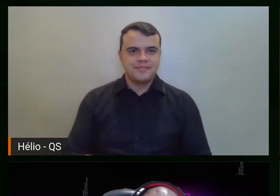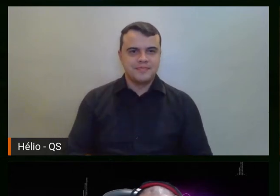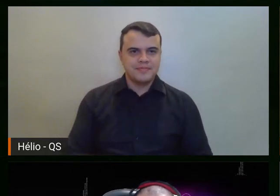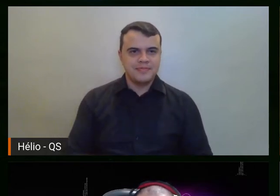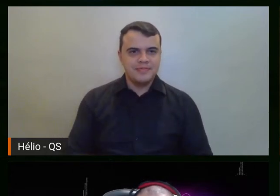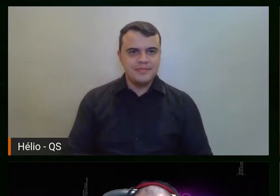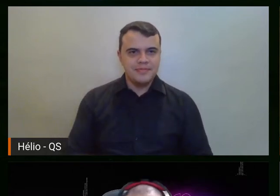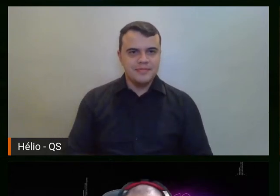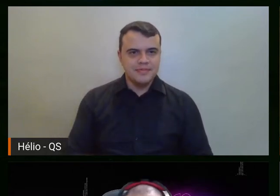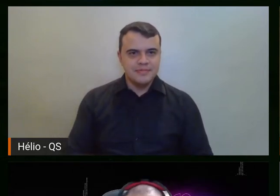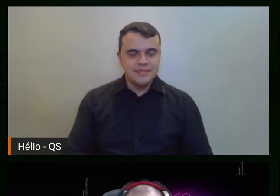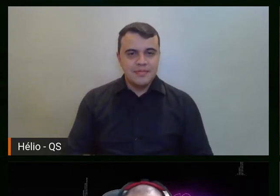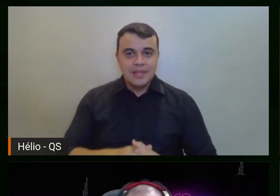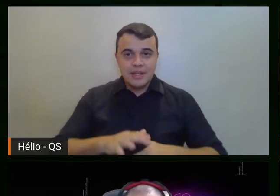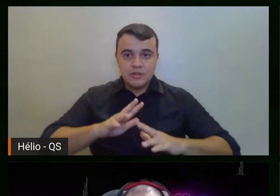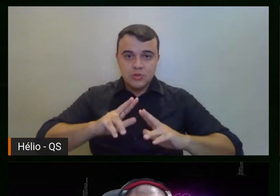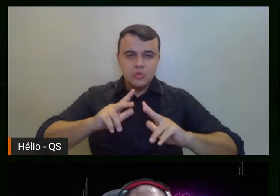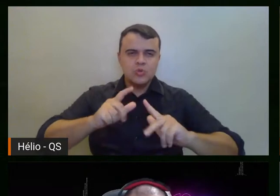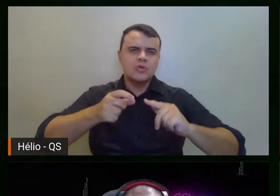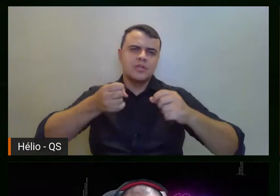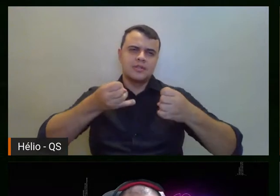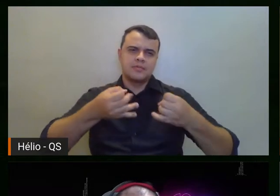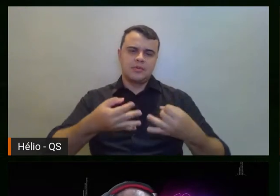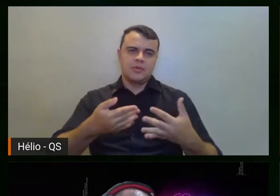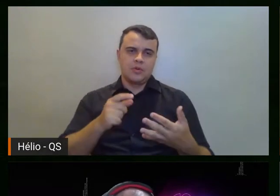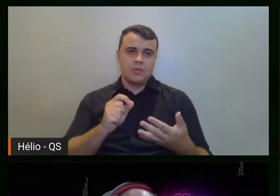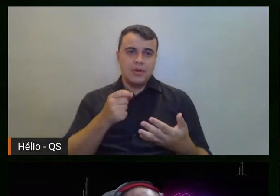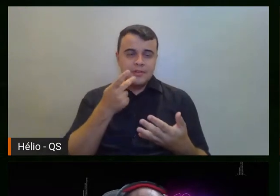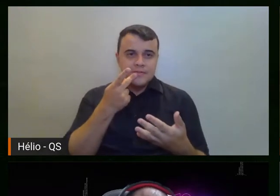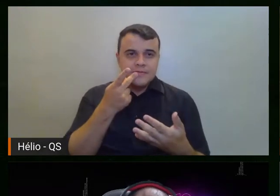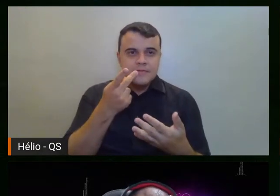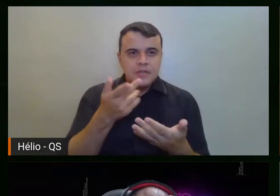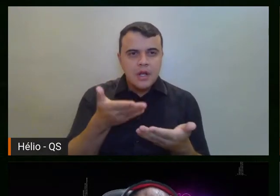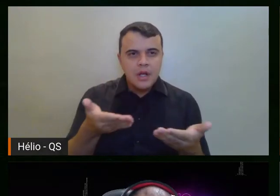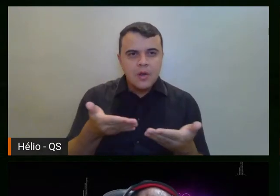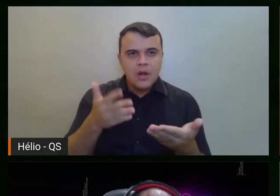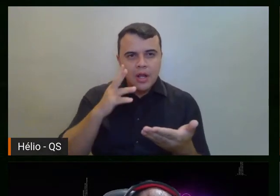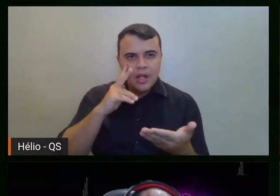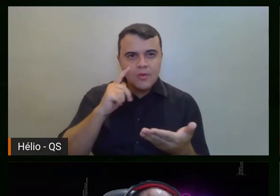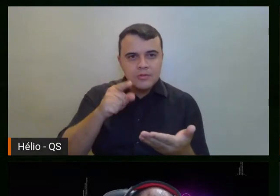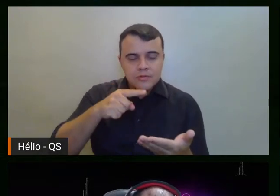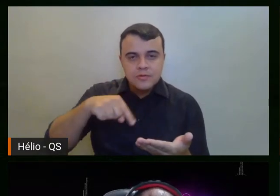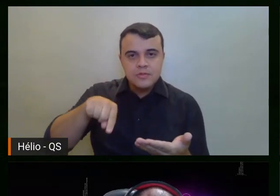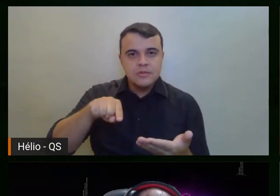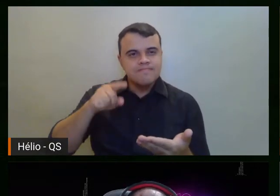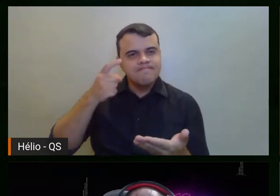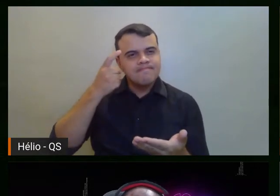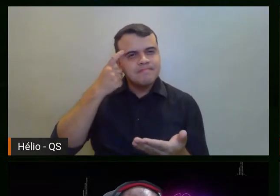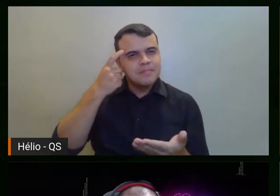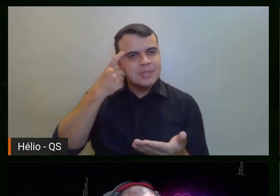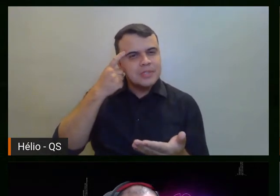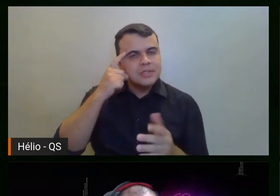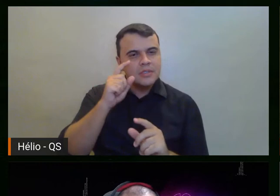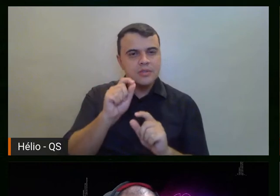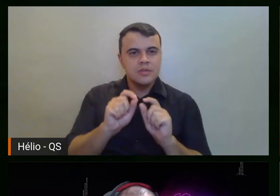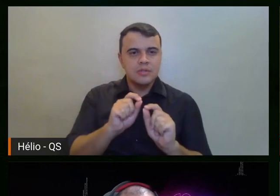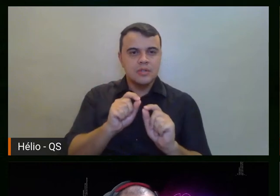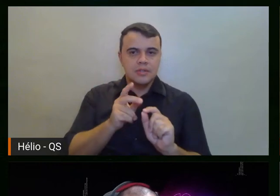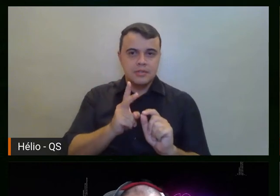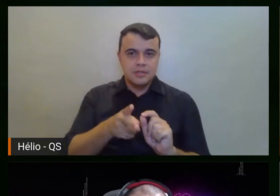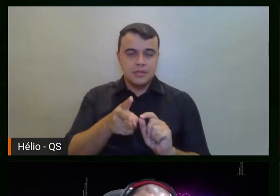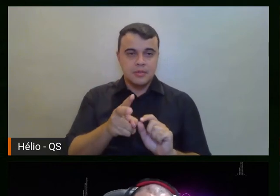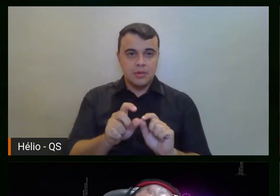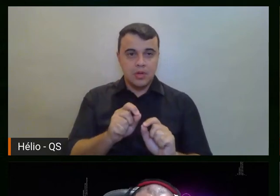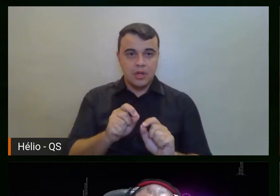seguinte apesar de tudo que a gente já falou aí tem uma coisa que eu queria deixar assim na mesa para você levar para sempre tá